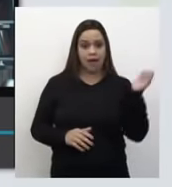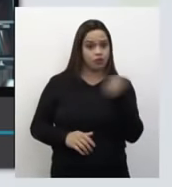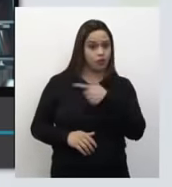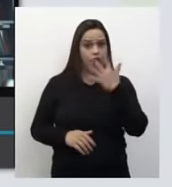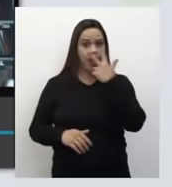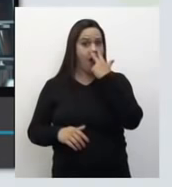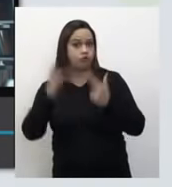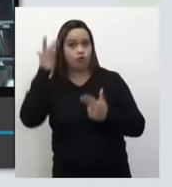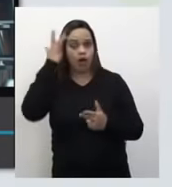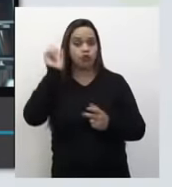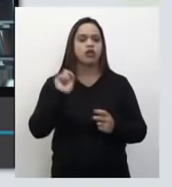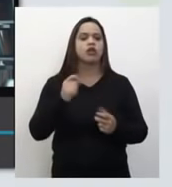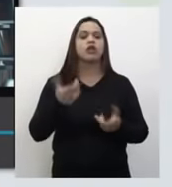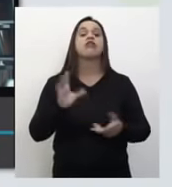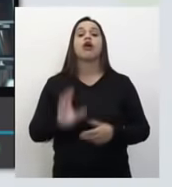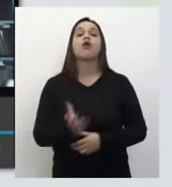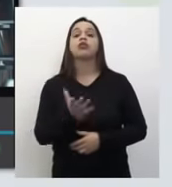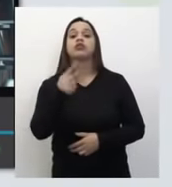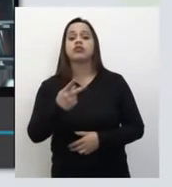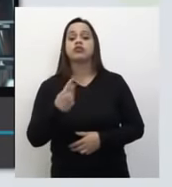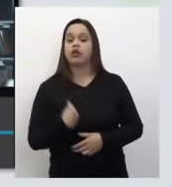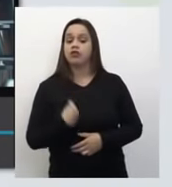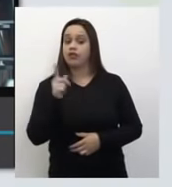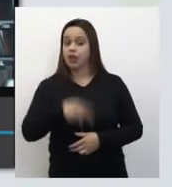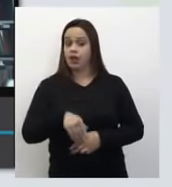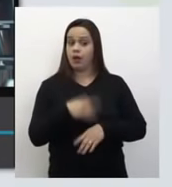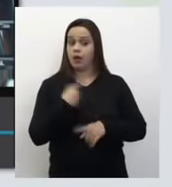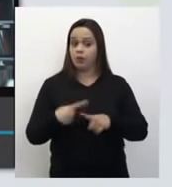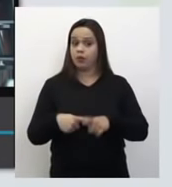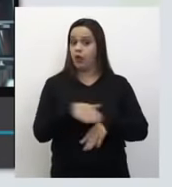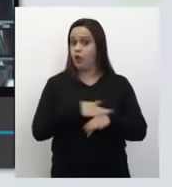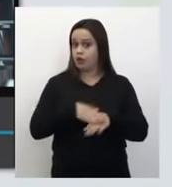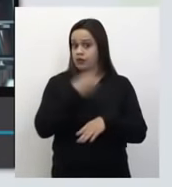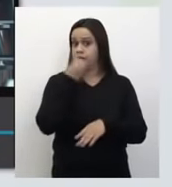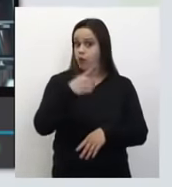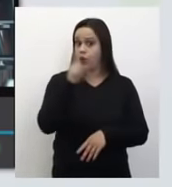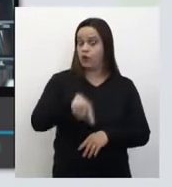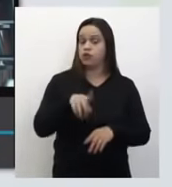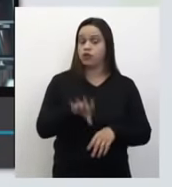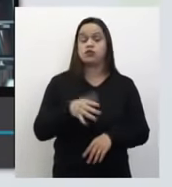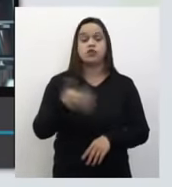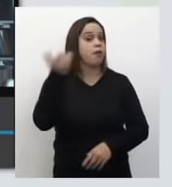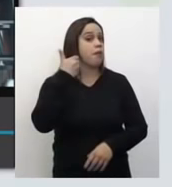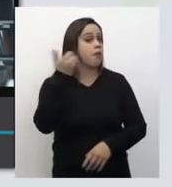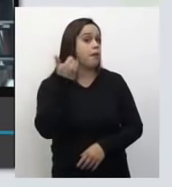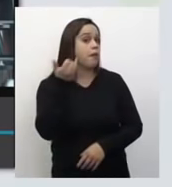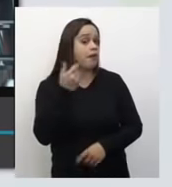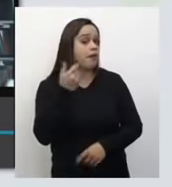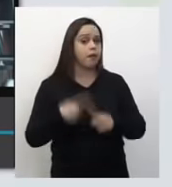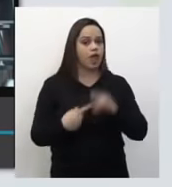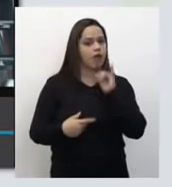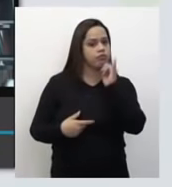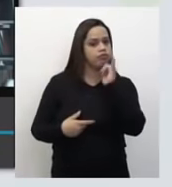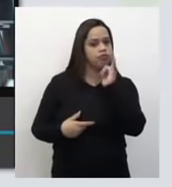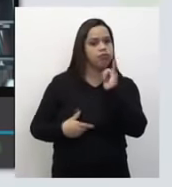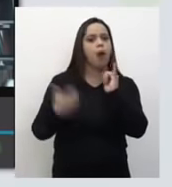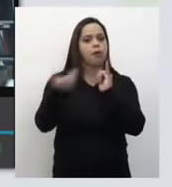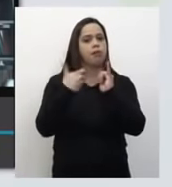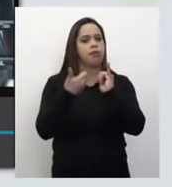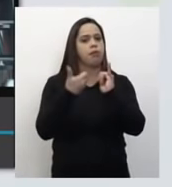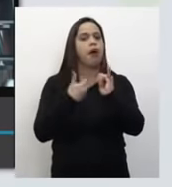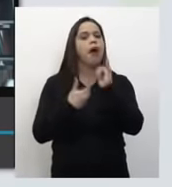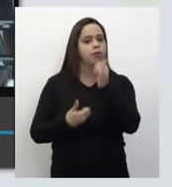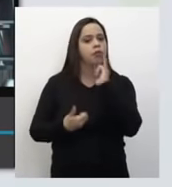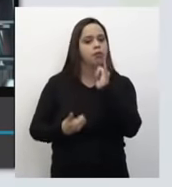que acontecesse? E aí tem a ver com conversa boa, aquela conversa que você também escuta, né? Você fala um pouco a sua ideia e você espera o outro falar também.